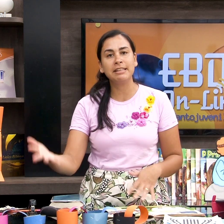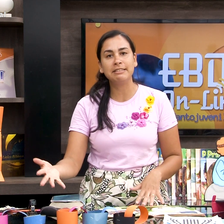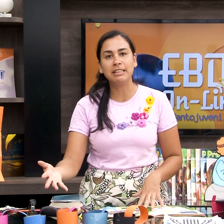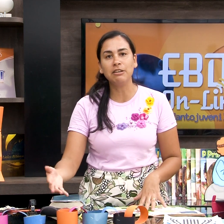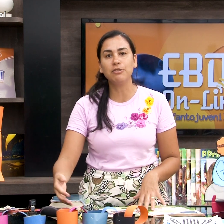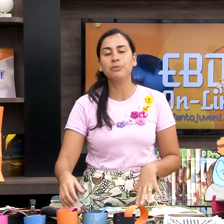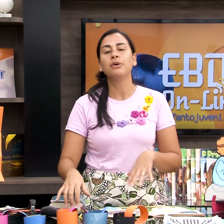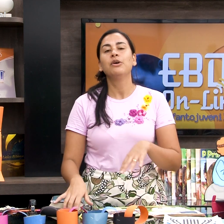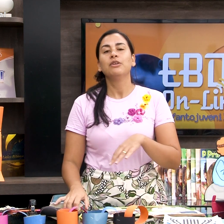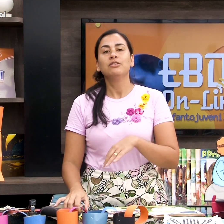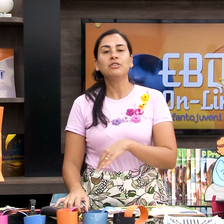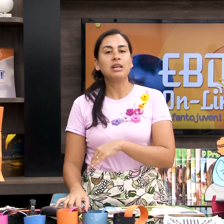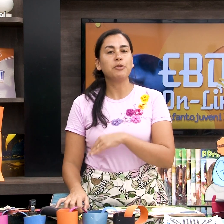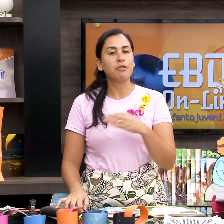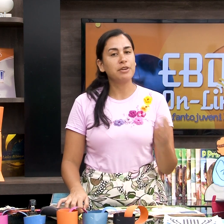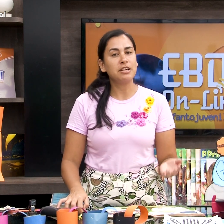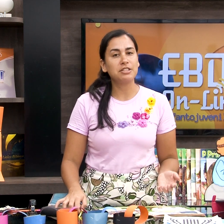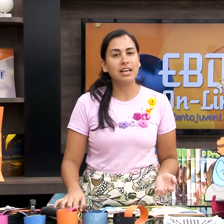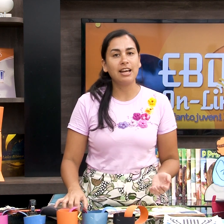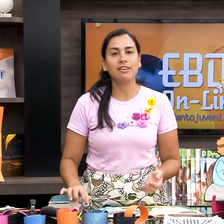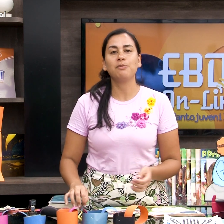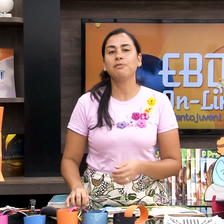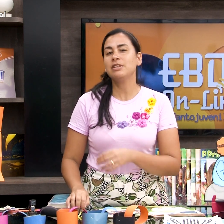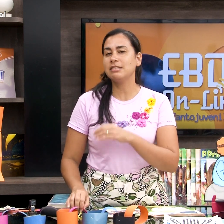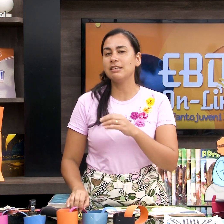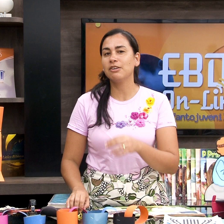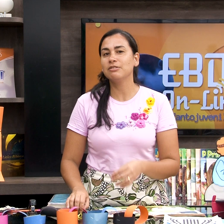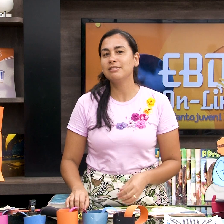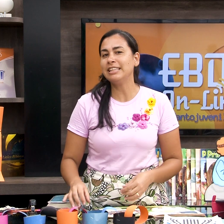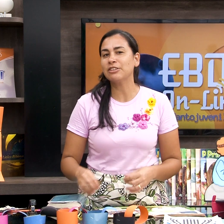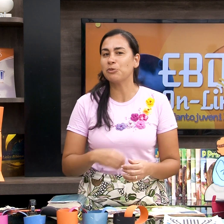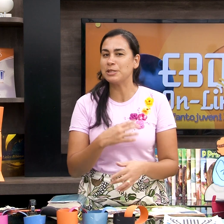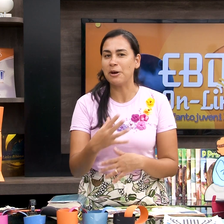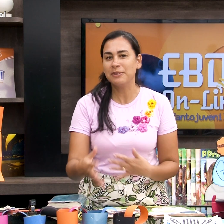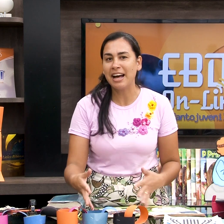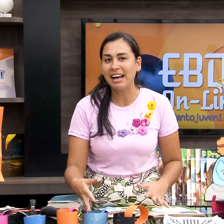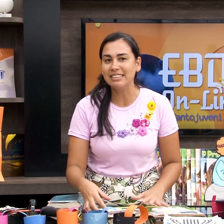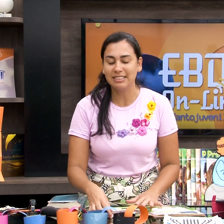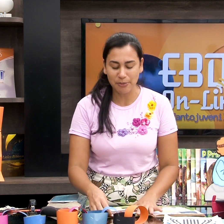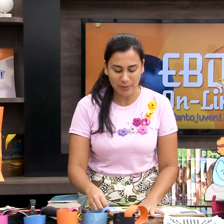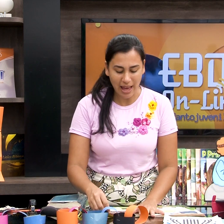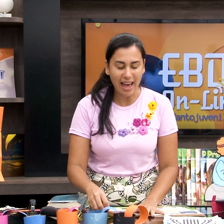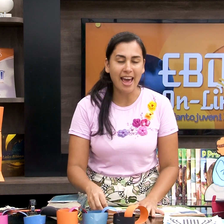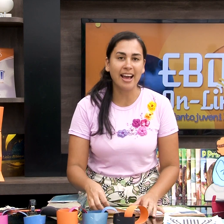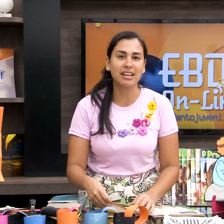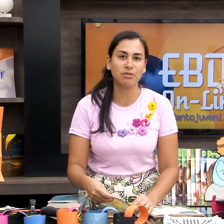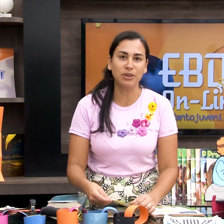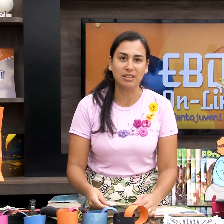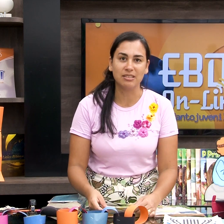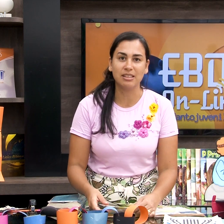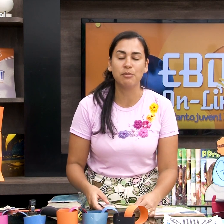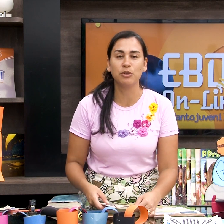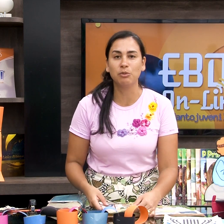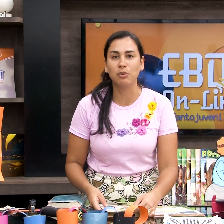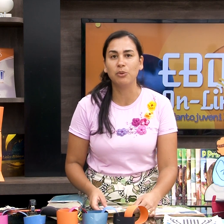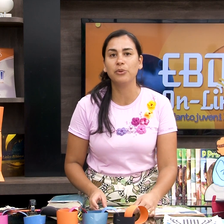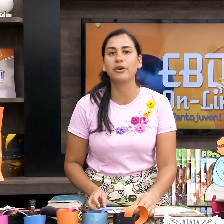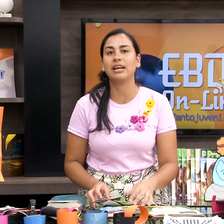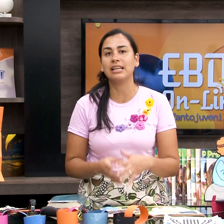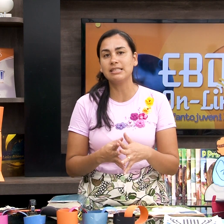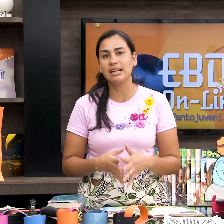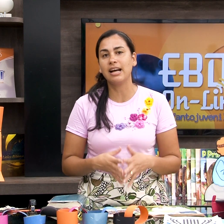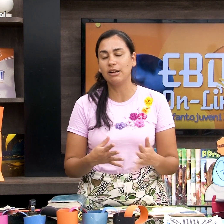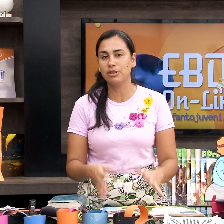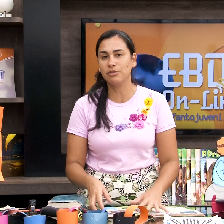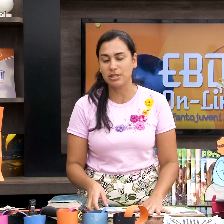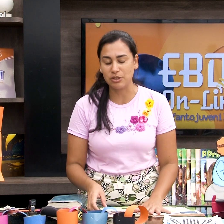me incentivam. No tempo que eu viajei, diziam, tia, tô com saudade. Então, é gratificante, é muito bom e eu